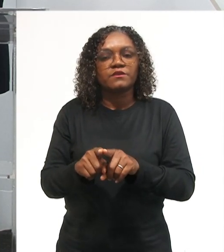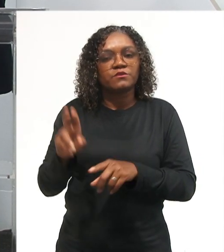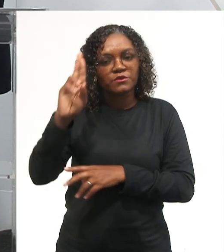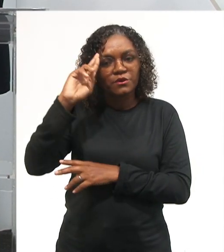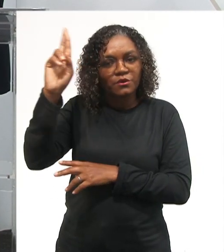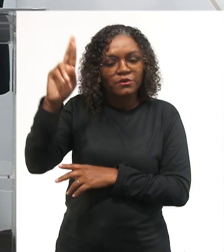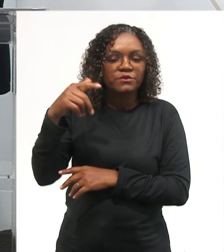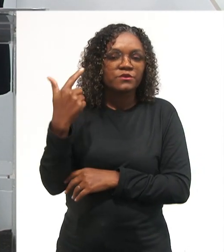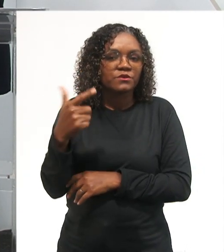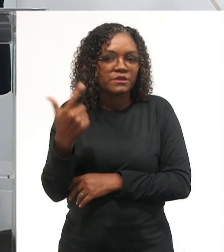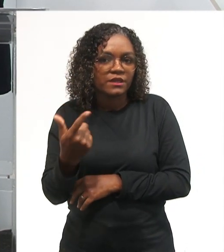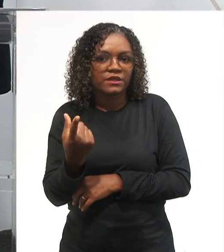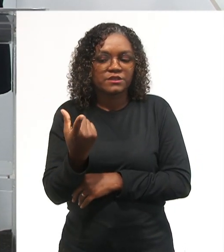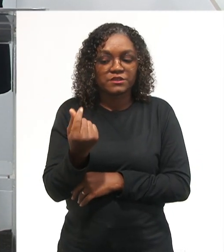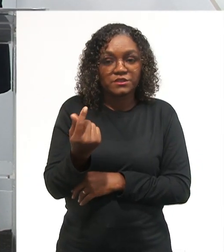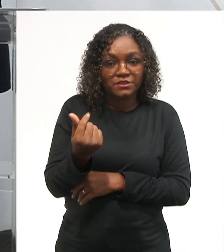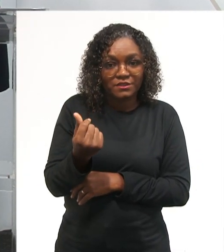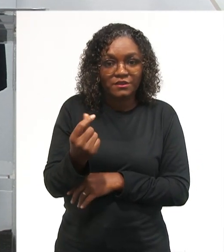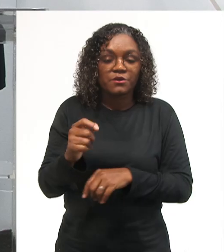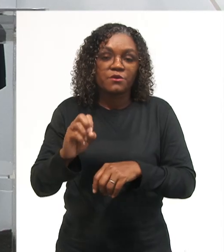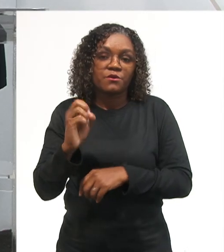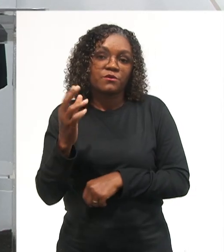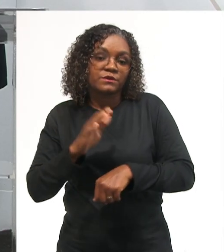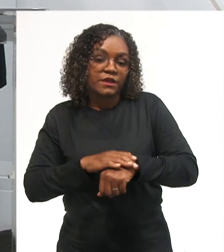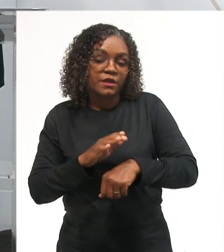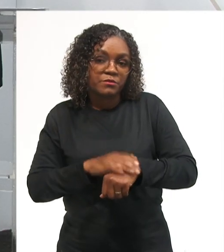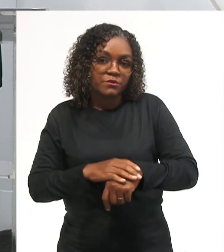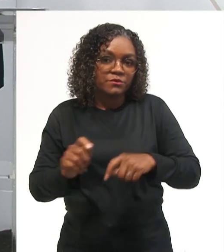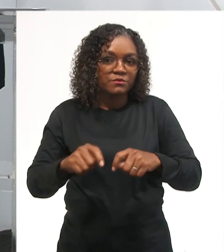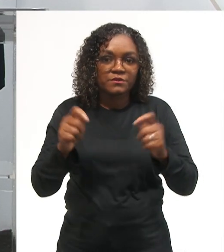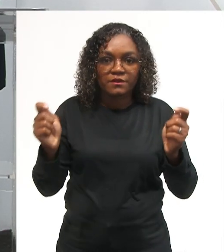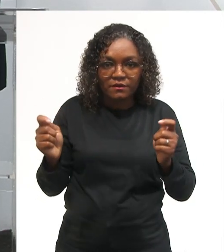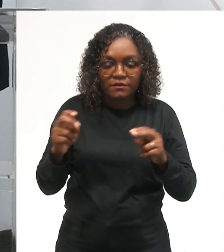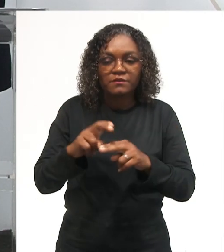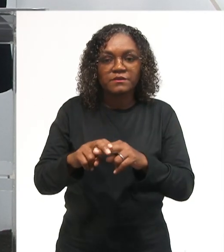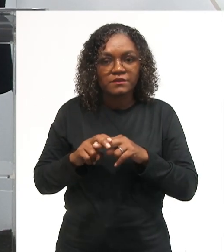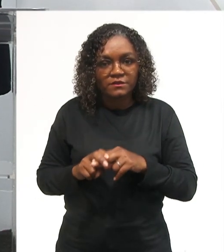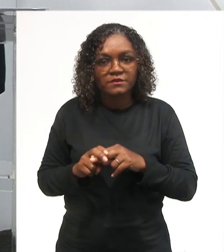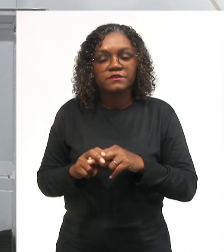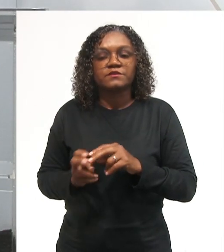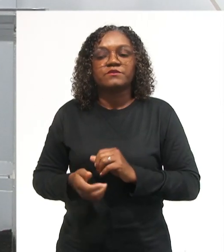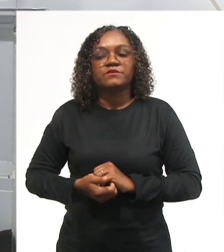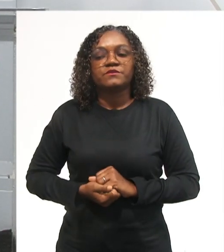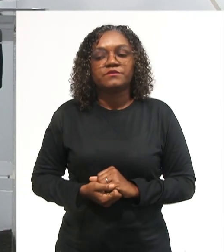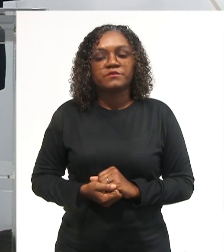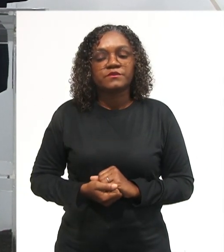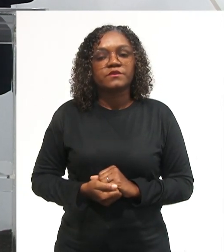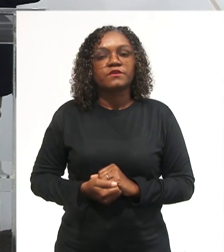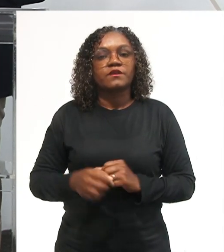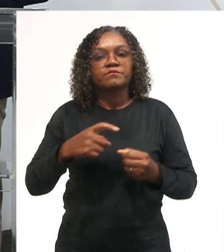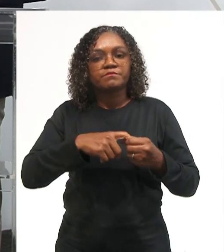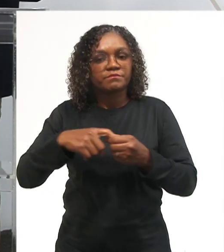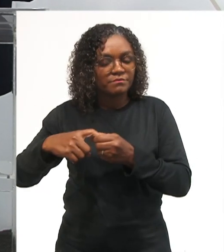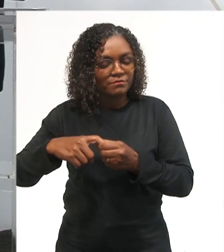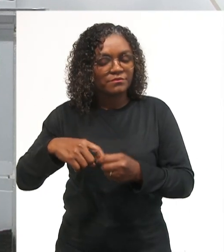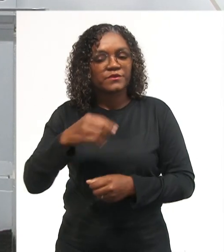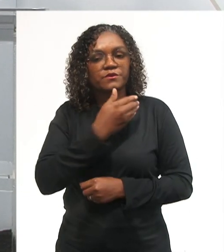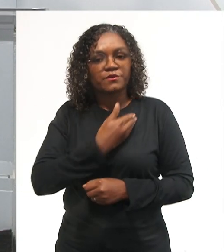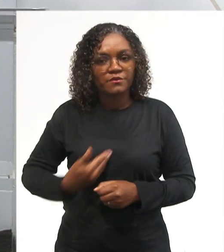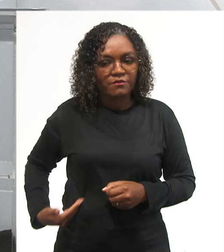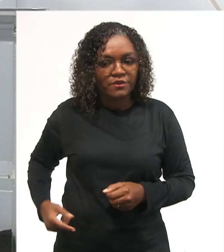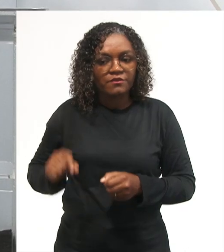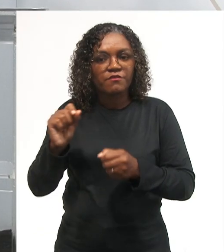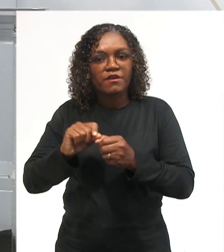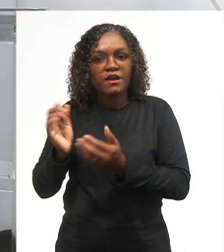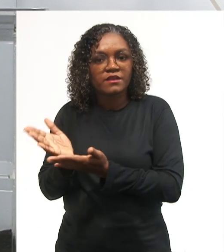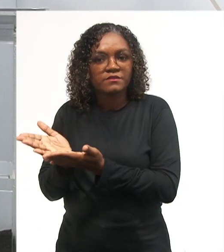tempo e a capacidade de suportar um tempo maior para que aqueles investimentos deem o retorno. Então, o governo entra, né, com essa arrecadação,